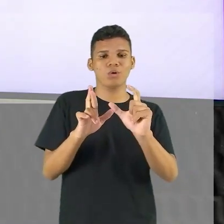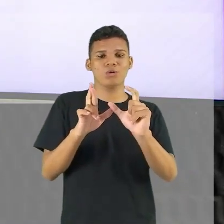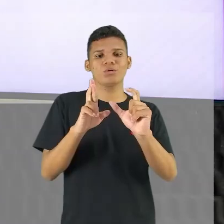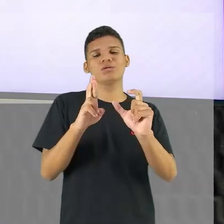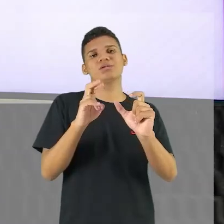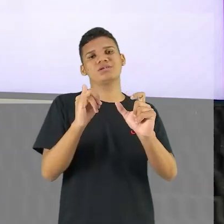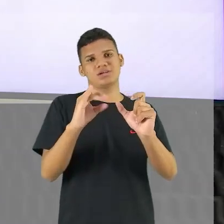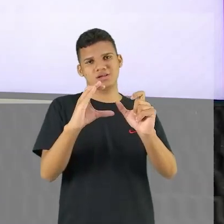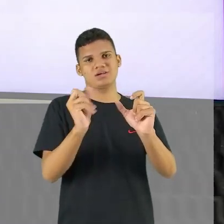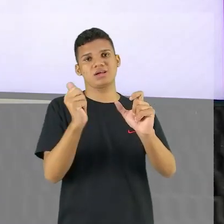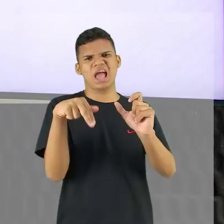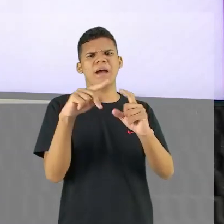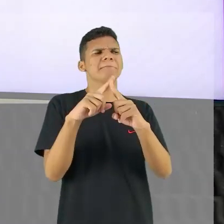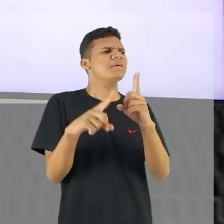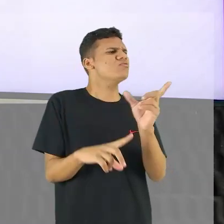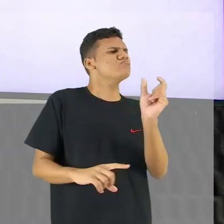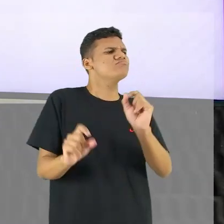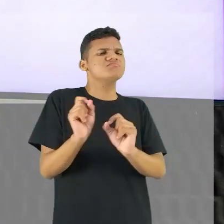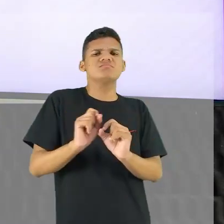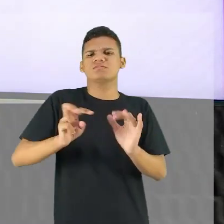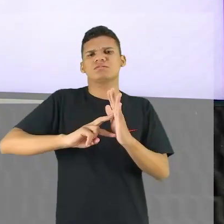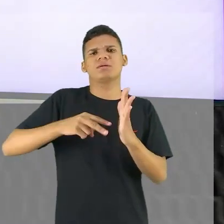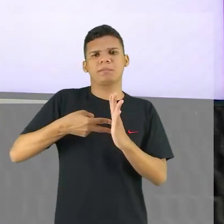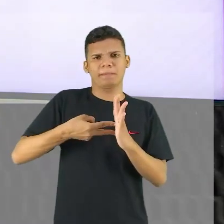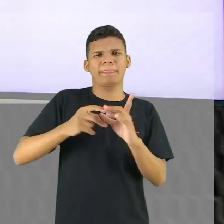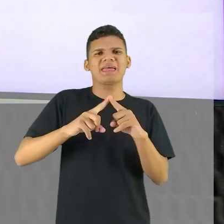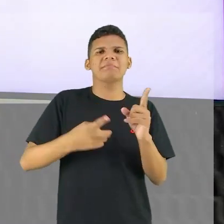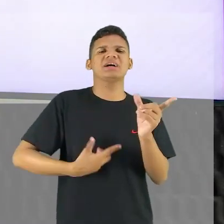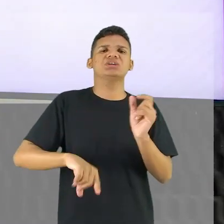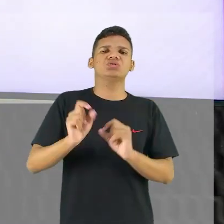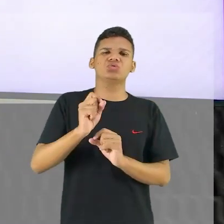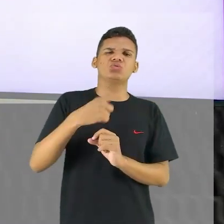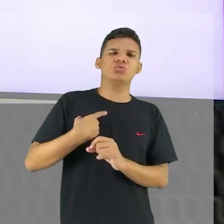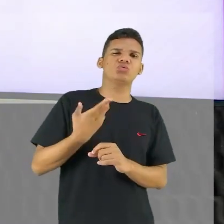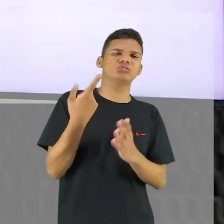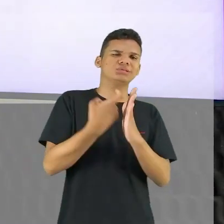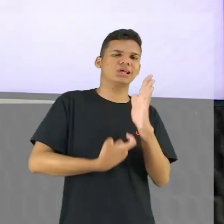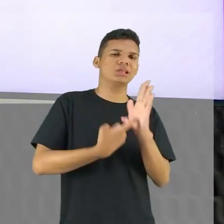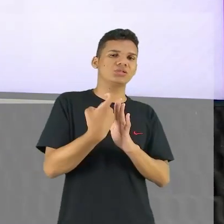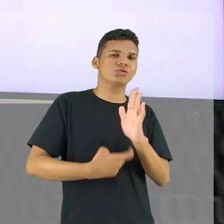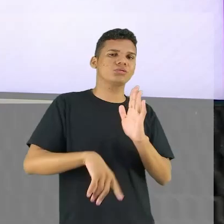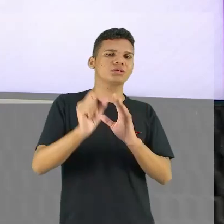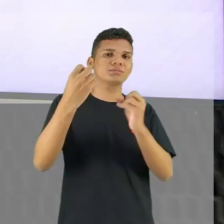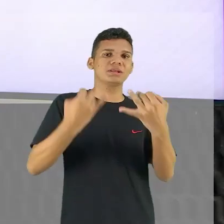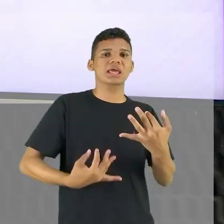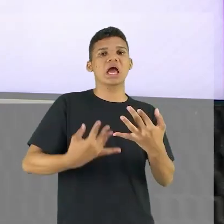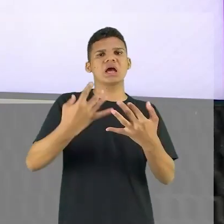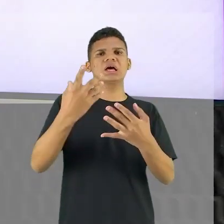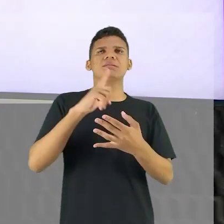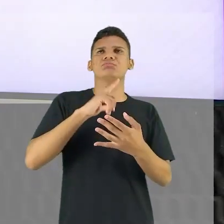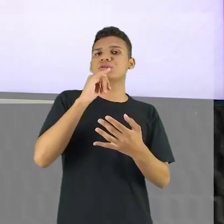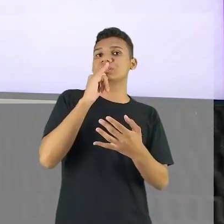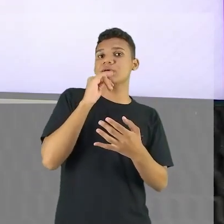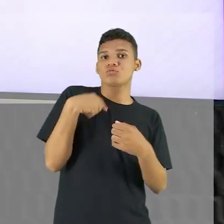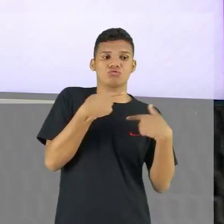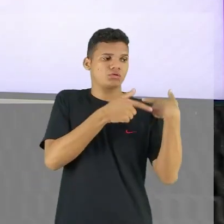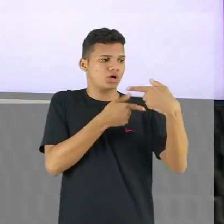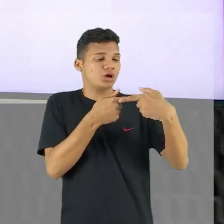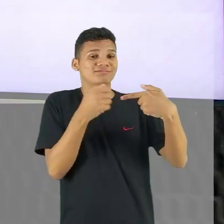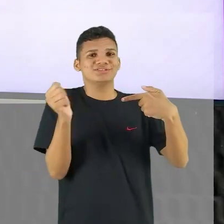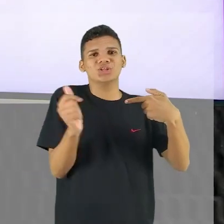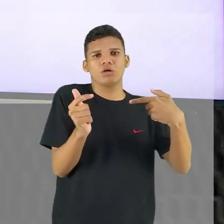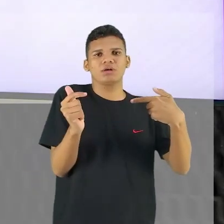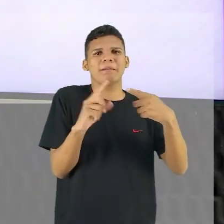que ele quer destacar aqui? Que esse texto está falando de uma nova geração. Quando eu penso